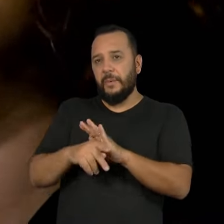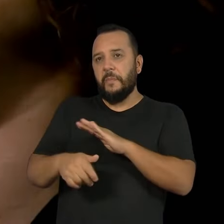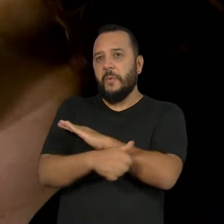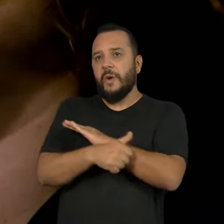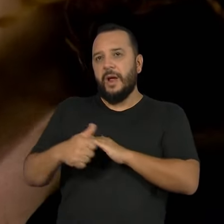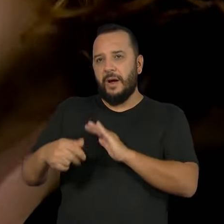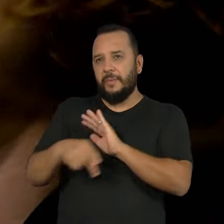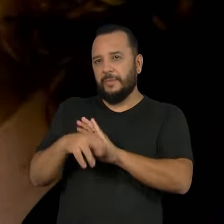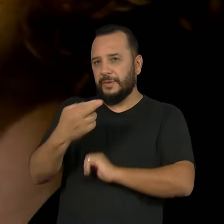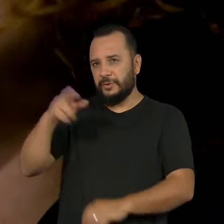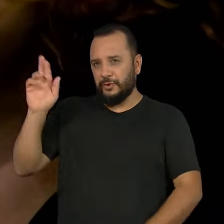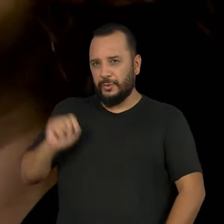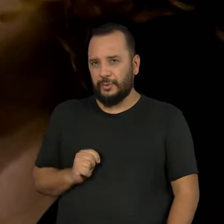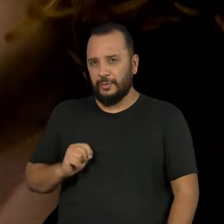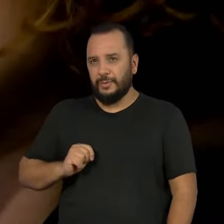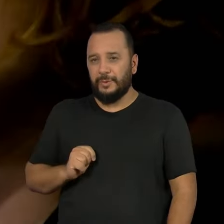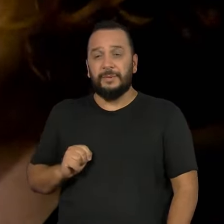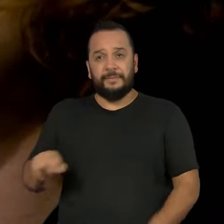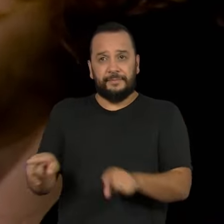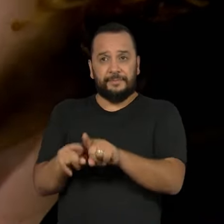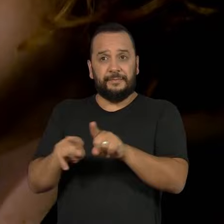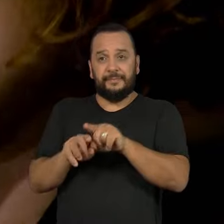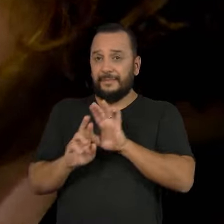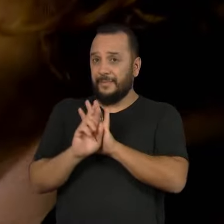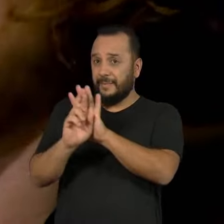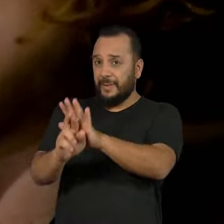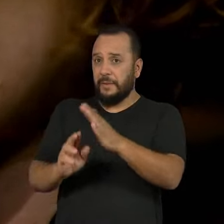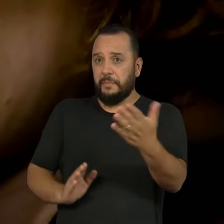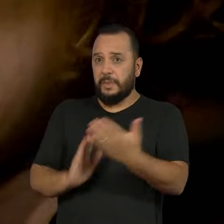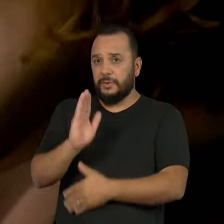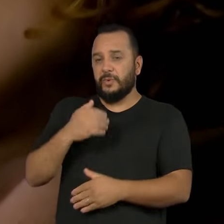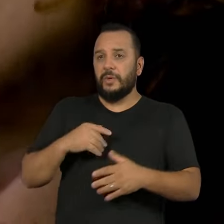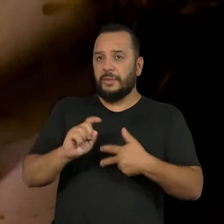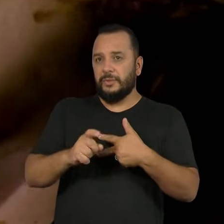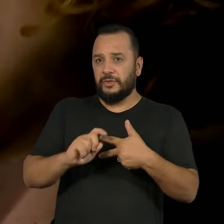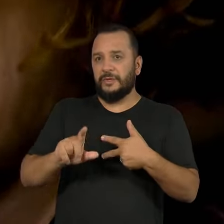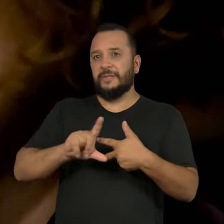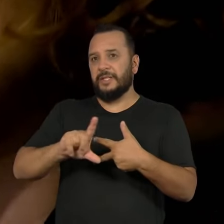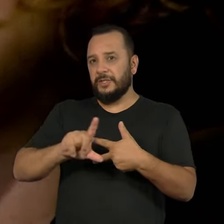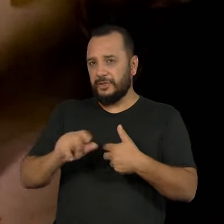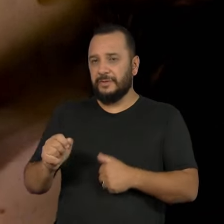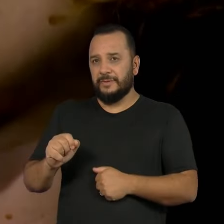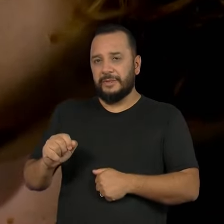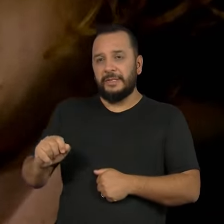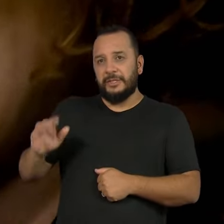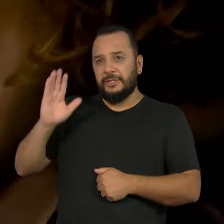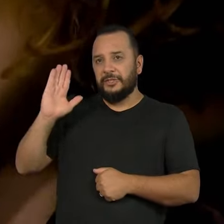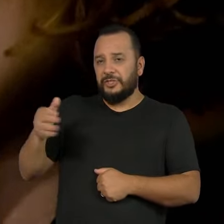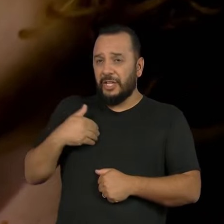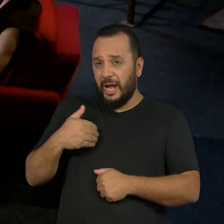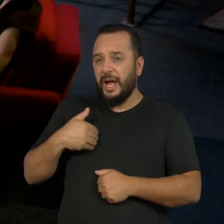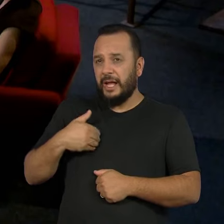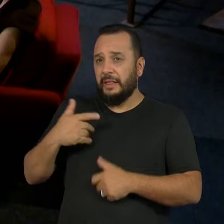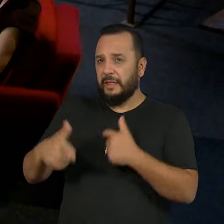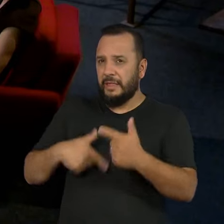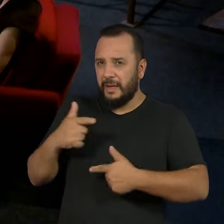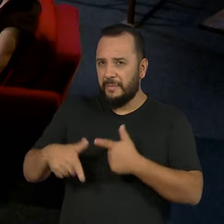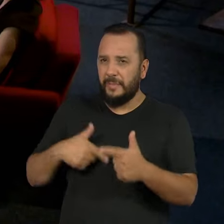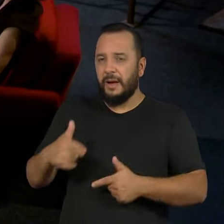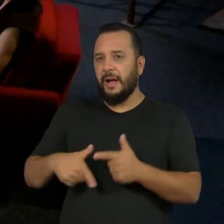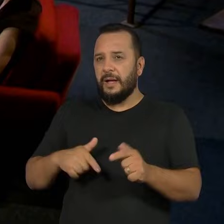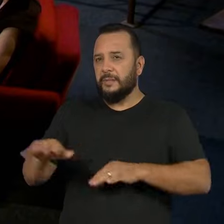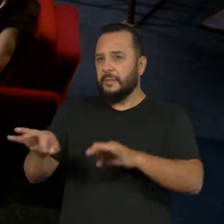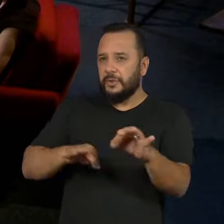membros que representantes eleitos ao executivo ao legislativo não pautem os seus mandatos e os seus